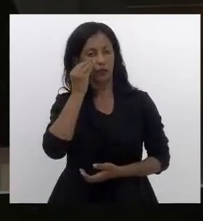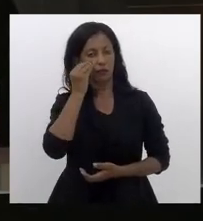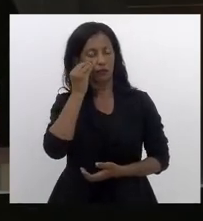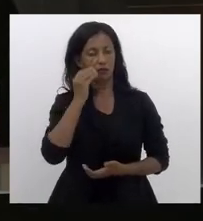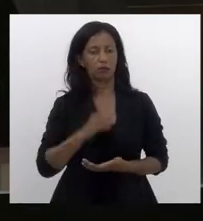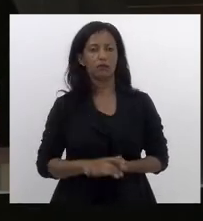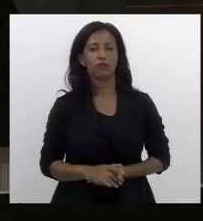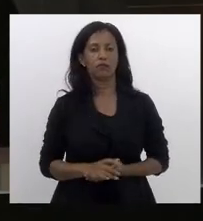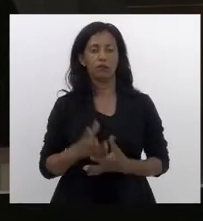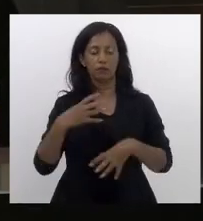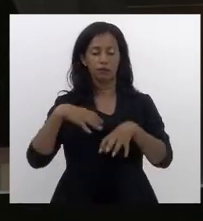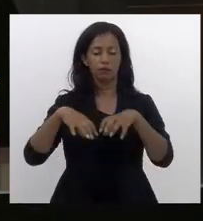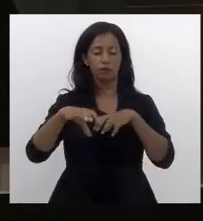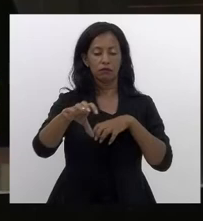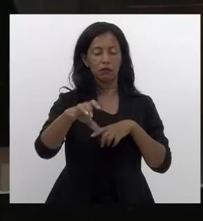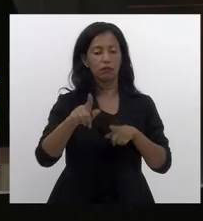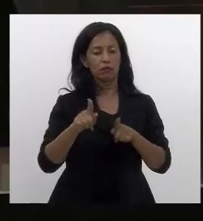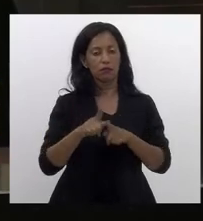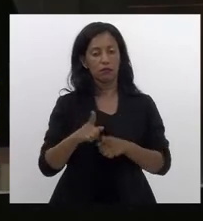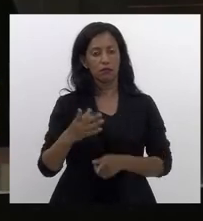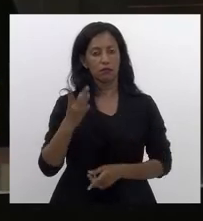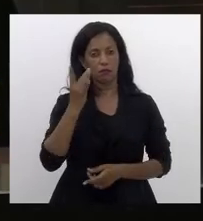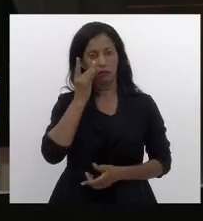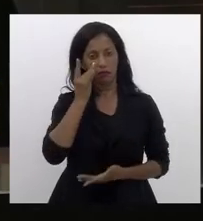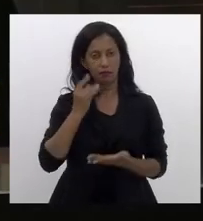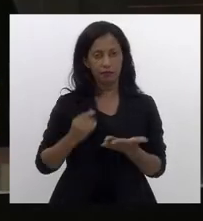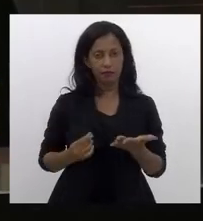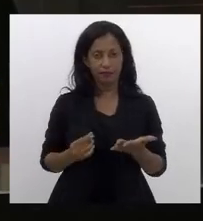de forma remota e presencial,